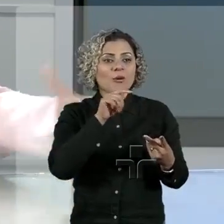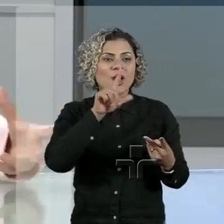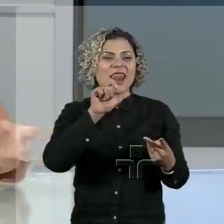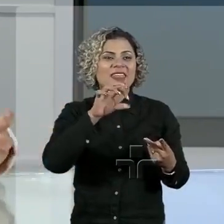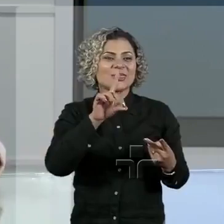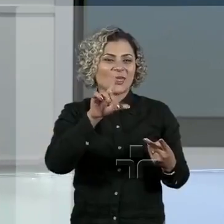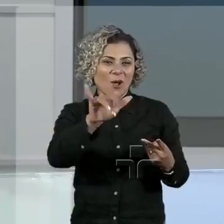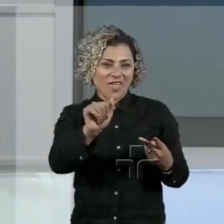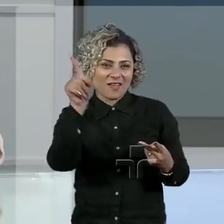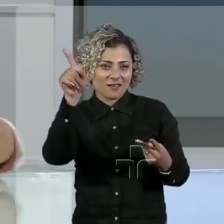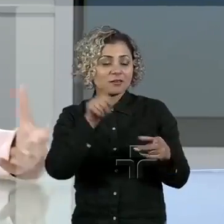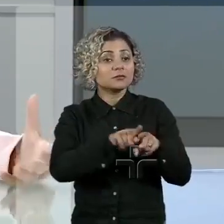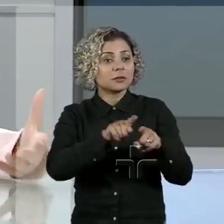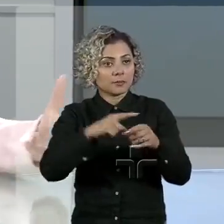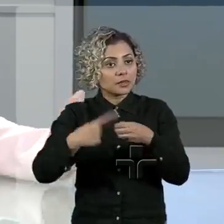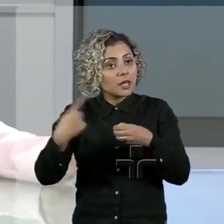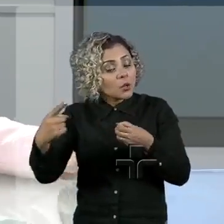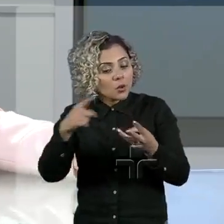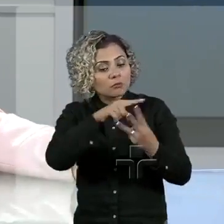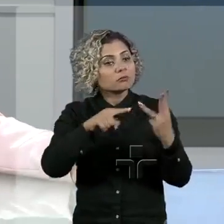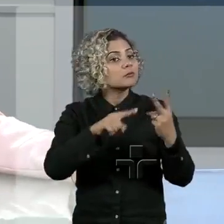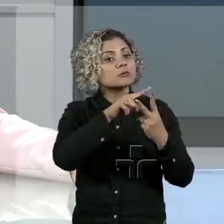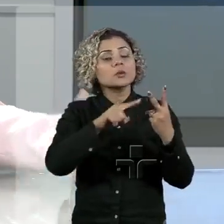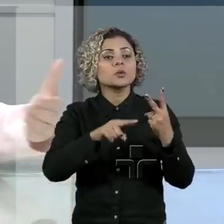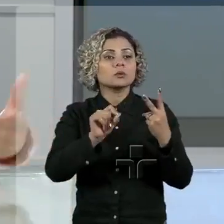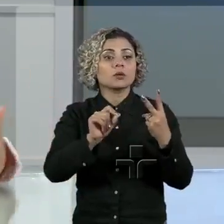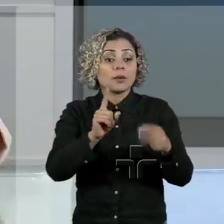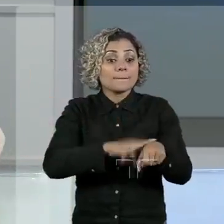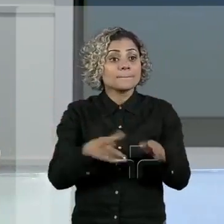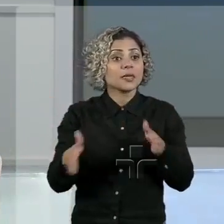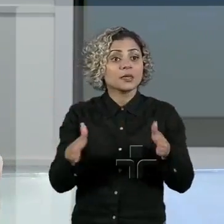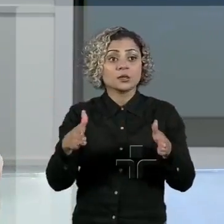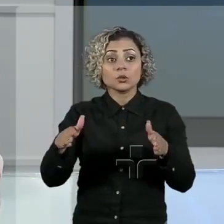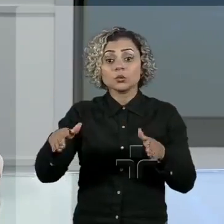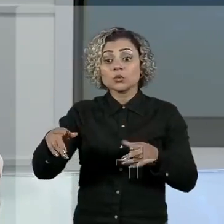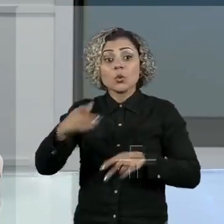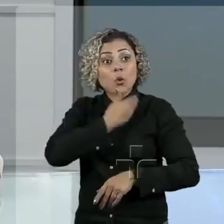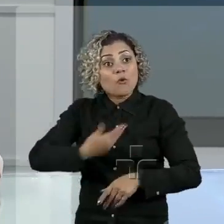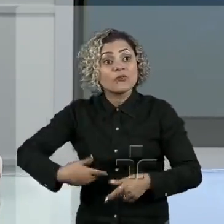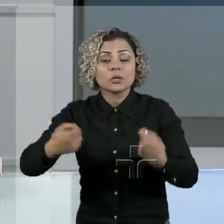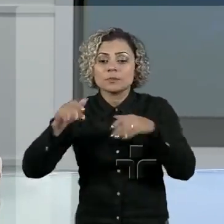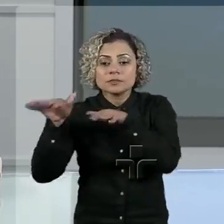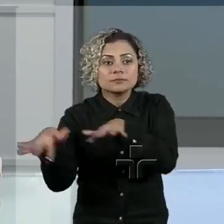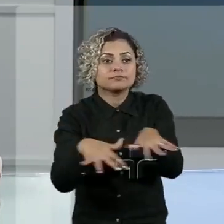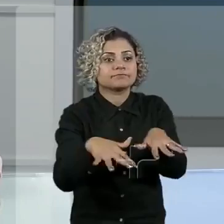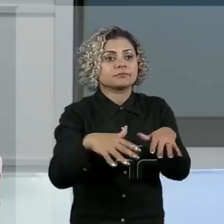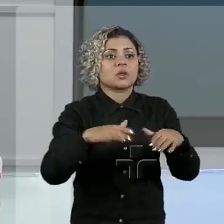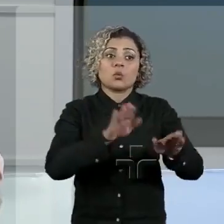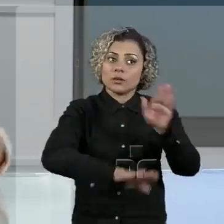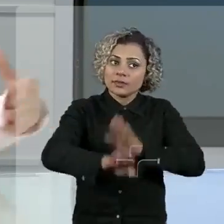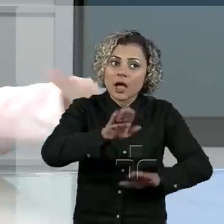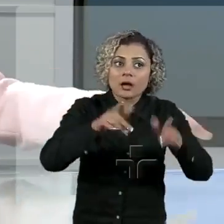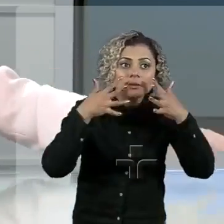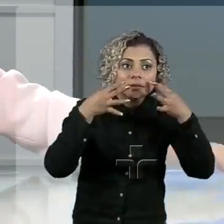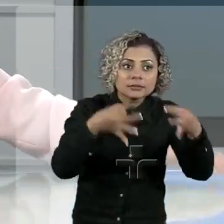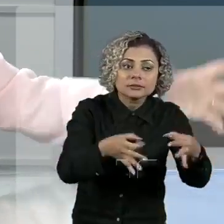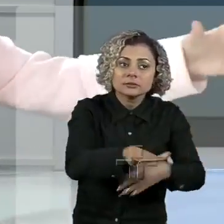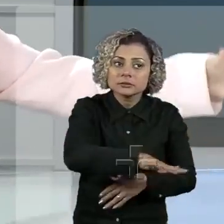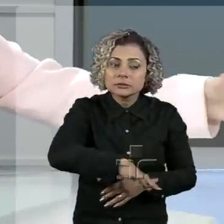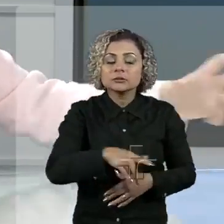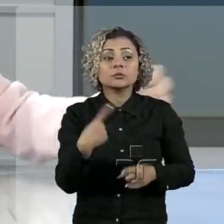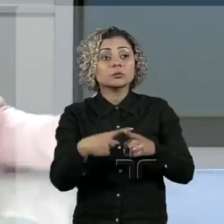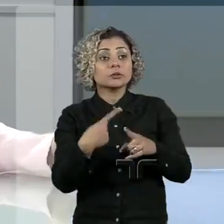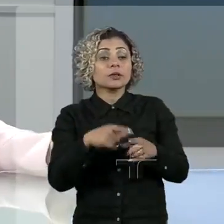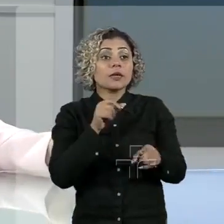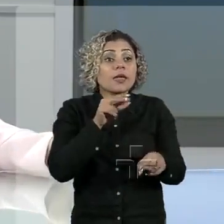que tem uma passagem. Então, eu acho que nós estamos num momento em que as autoridades têm que olhar para isso com mais cautela, né? No âmbito